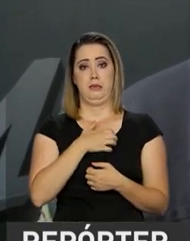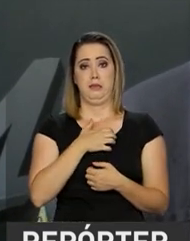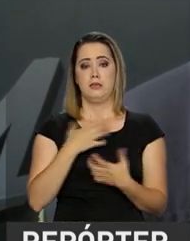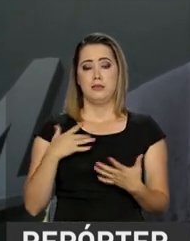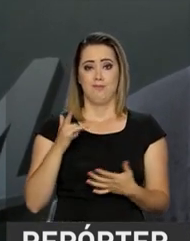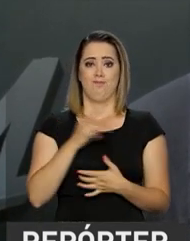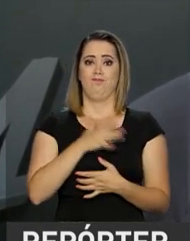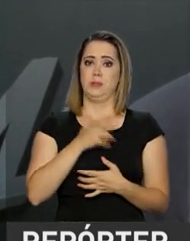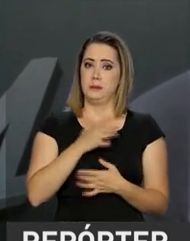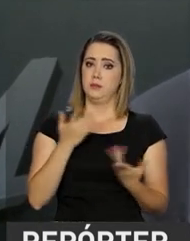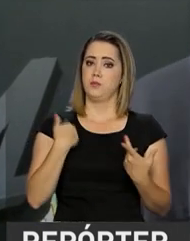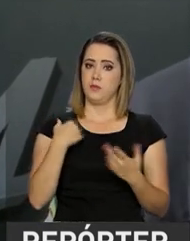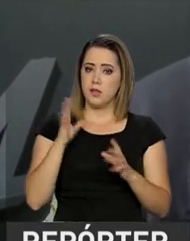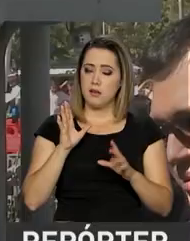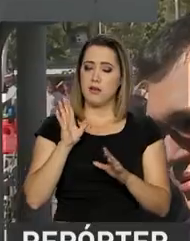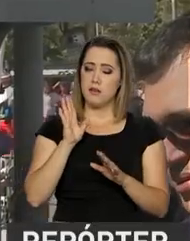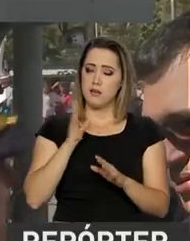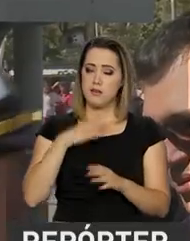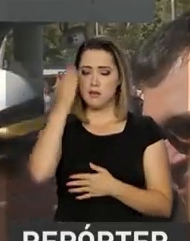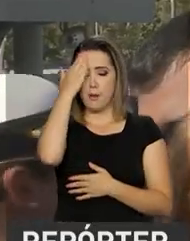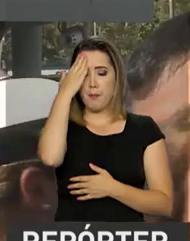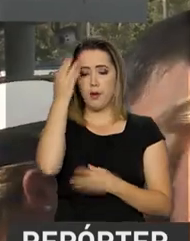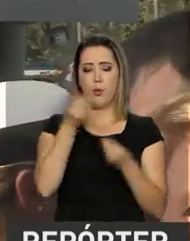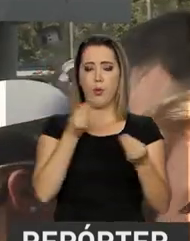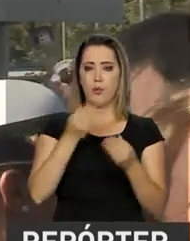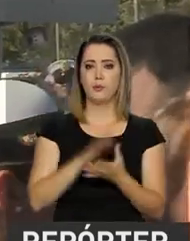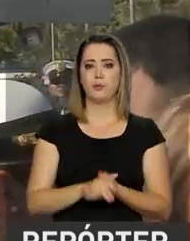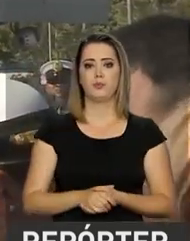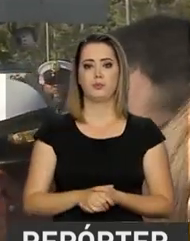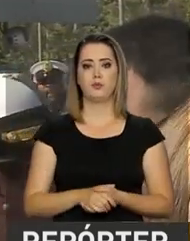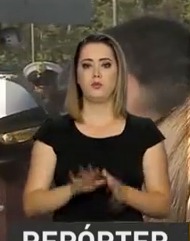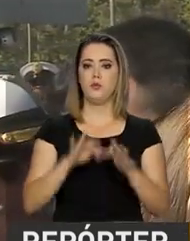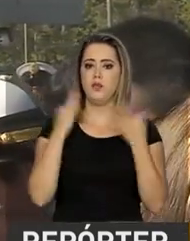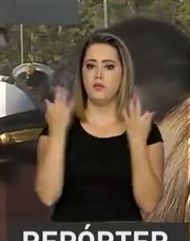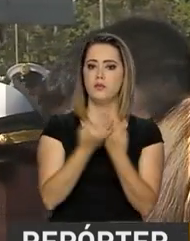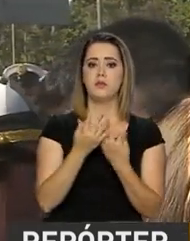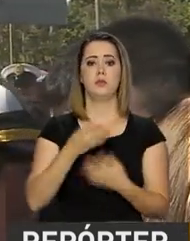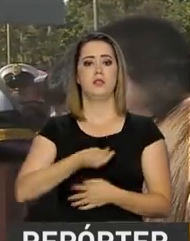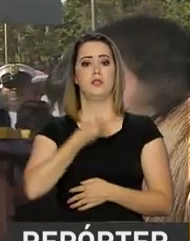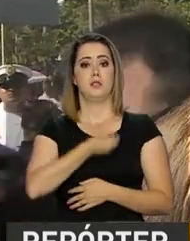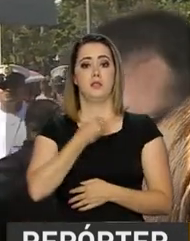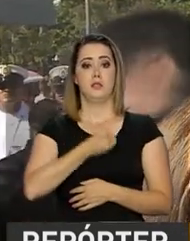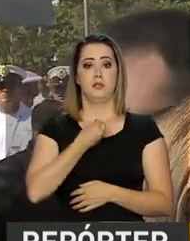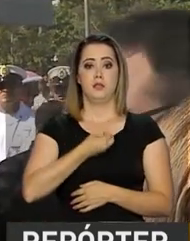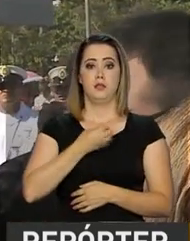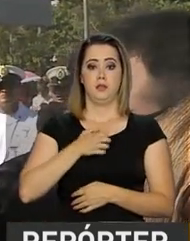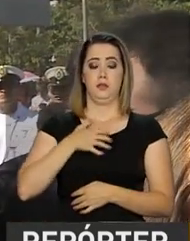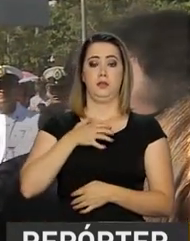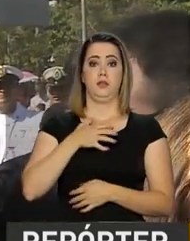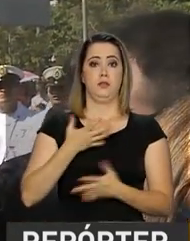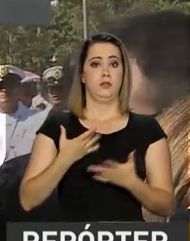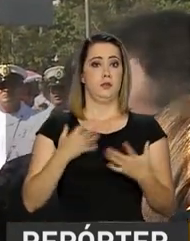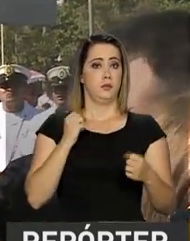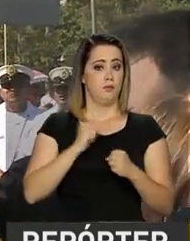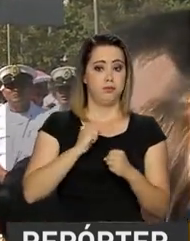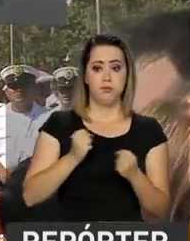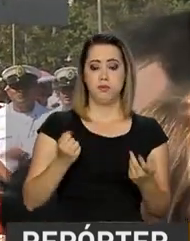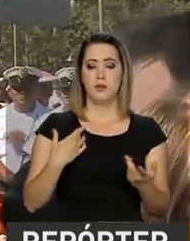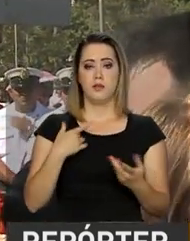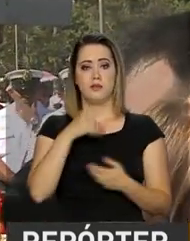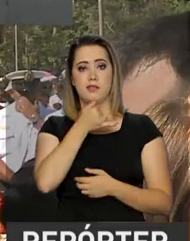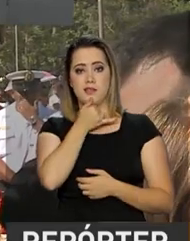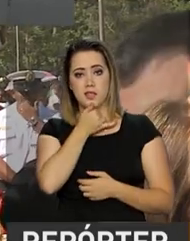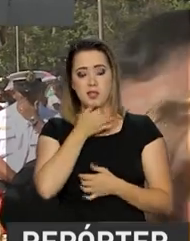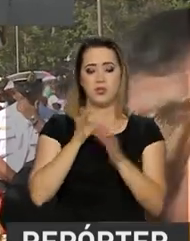da gente é saber lidar com isso aí os familiares pediram ansiedade mas se eles têm um momento de tristeza pela separação